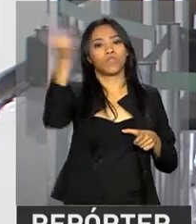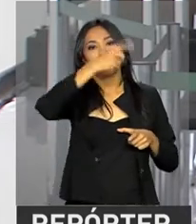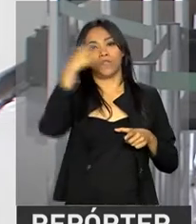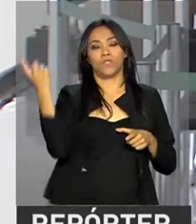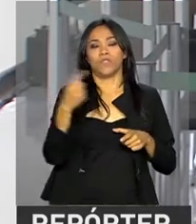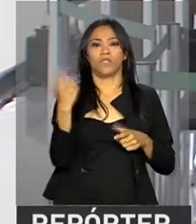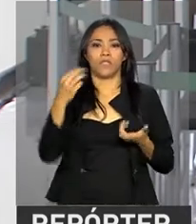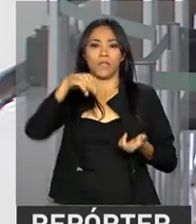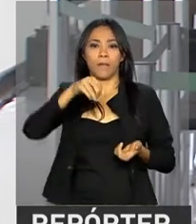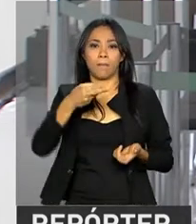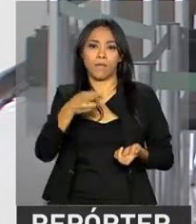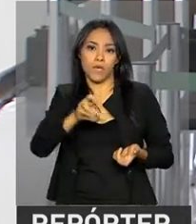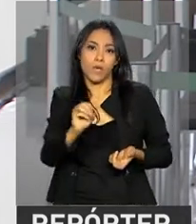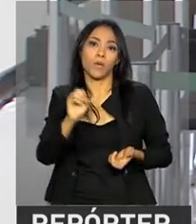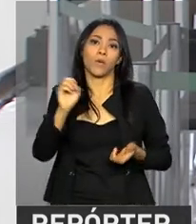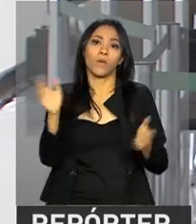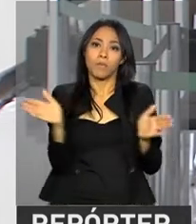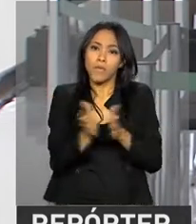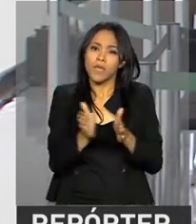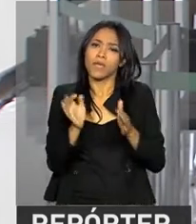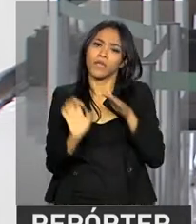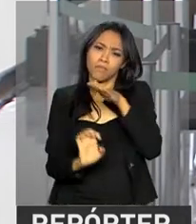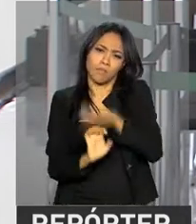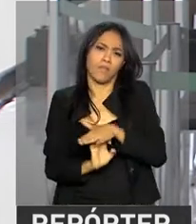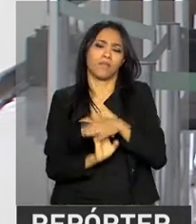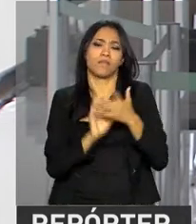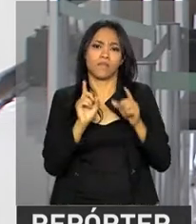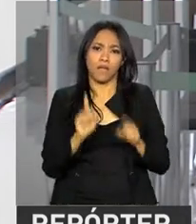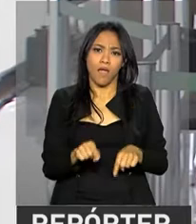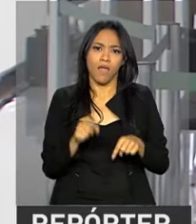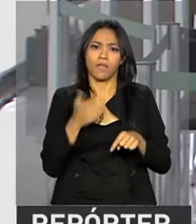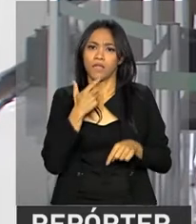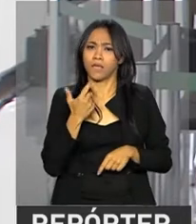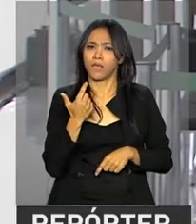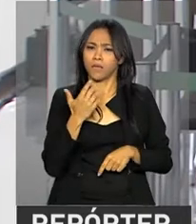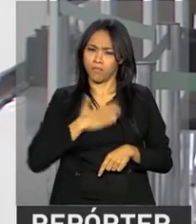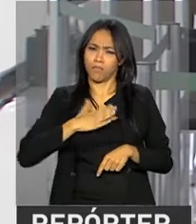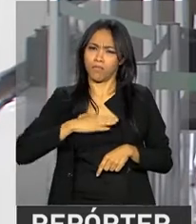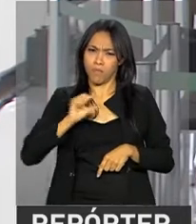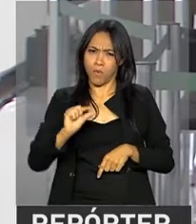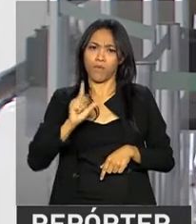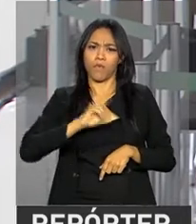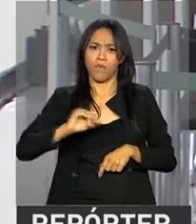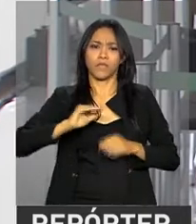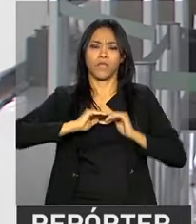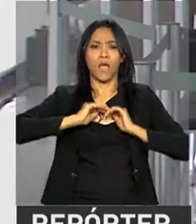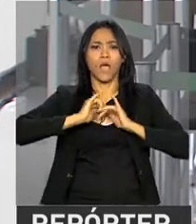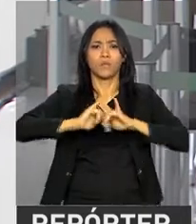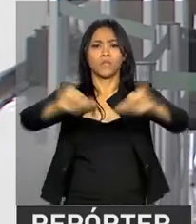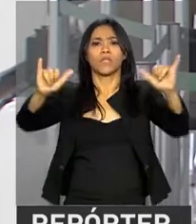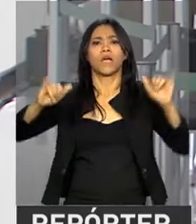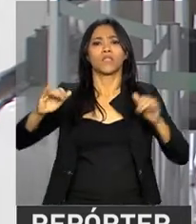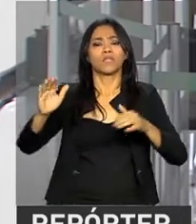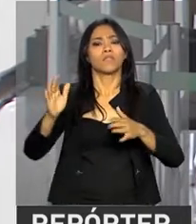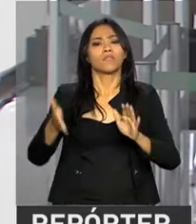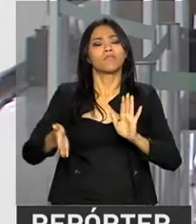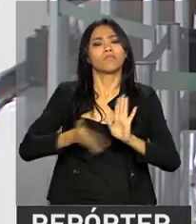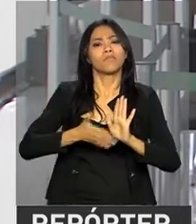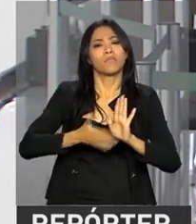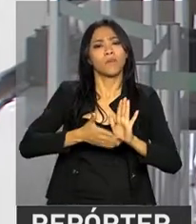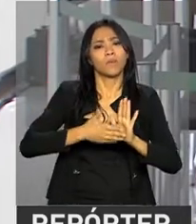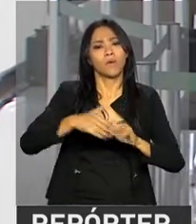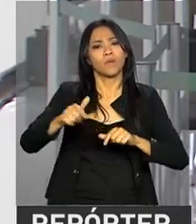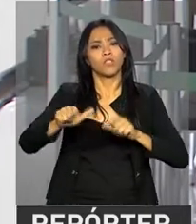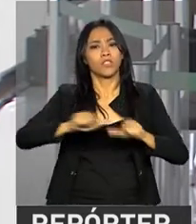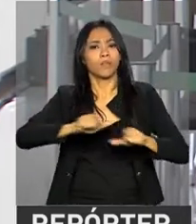empresa a expectativa então é que sejam anunciadas daqui a pouco é medida sair de apoio do governo pra